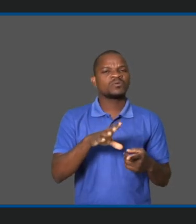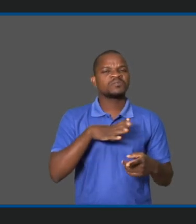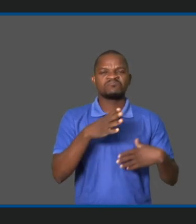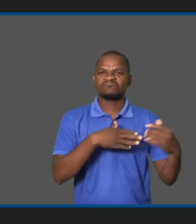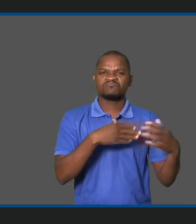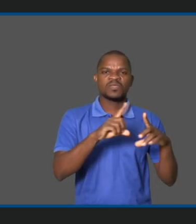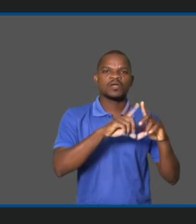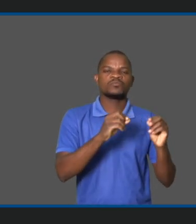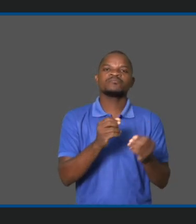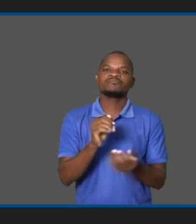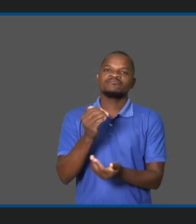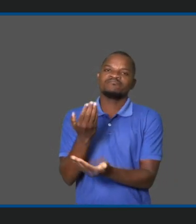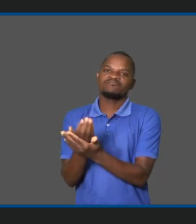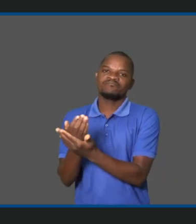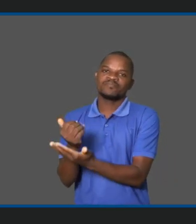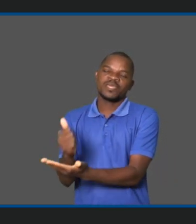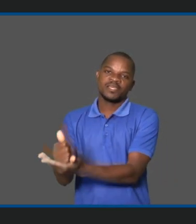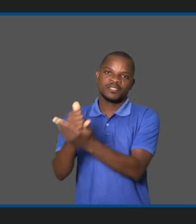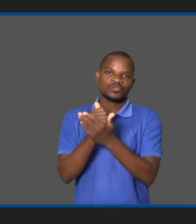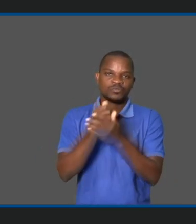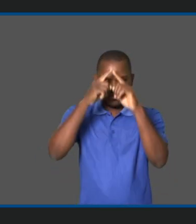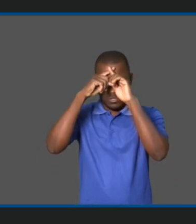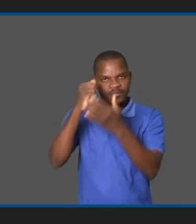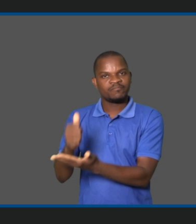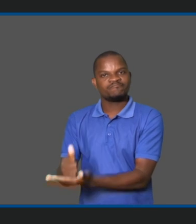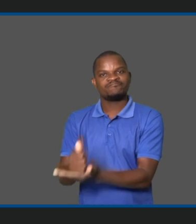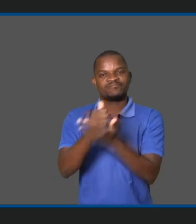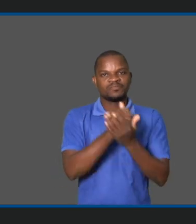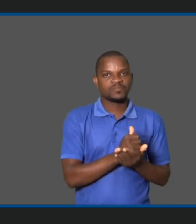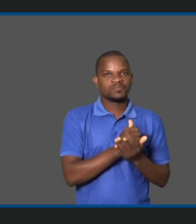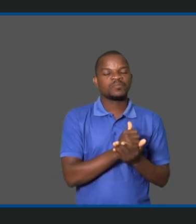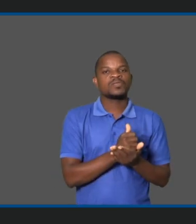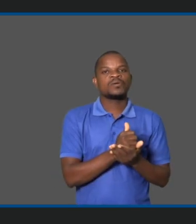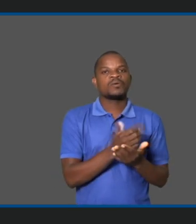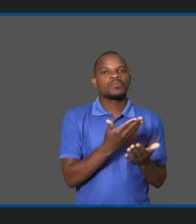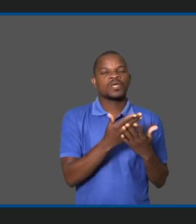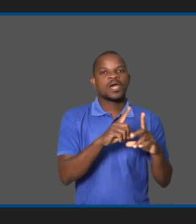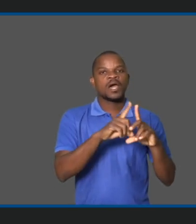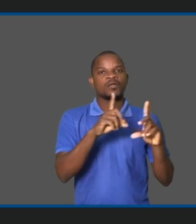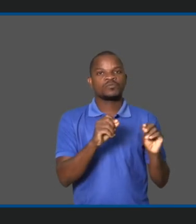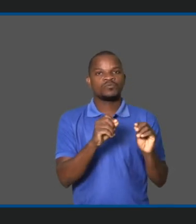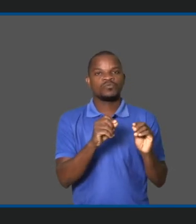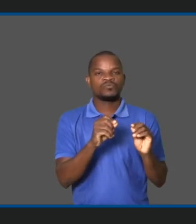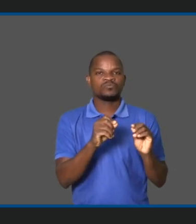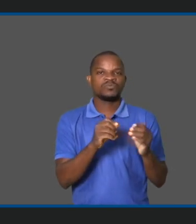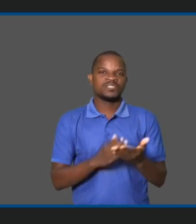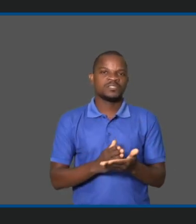caso de denúncia da violação dos direitos das pessoas com deficiência, porque acontece nas comunidades,